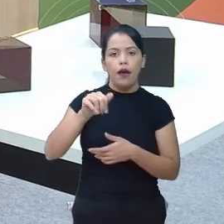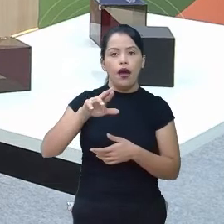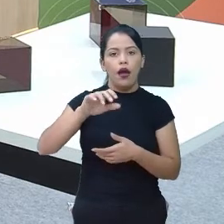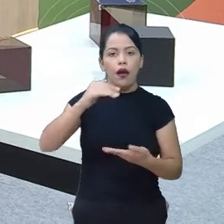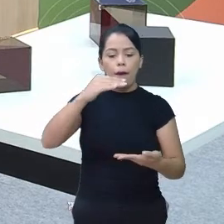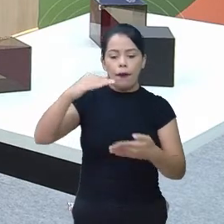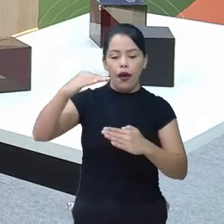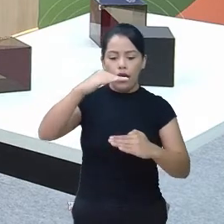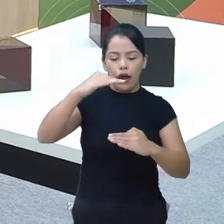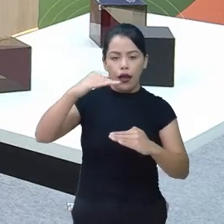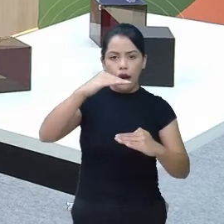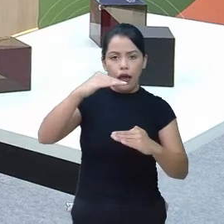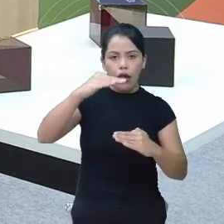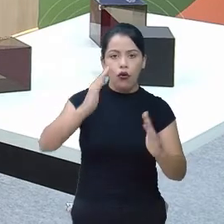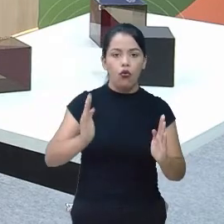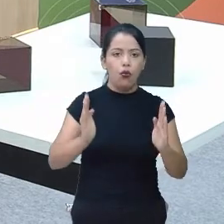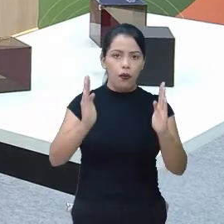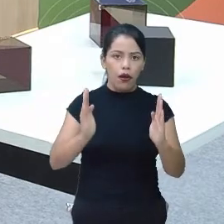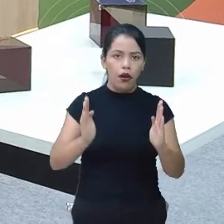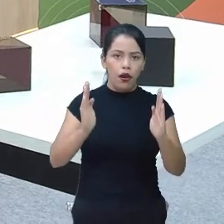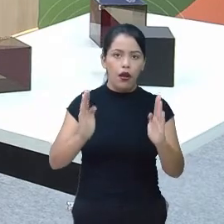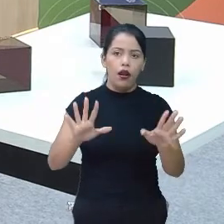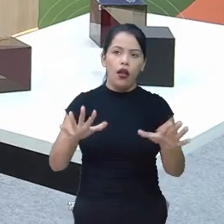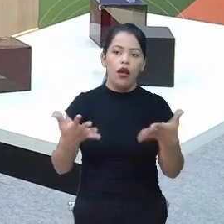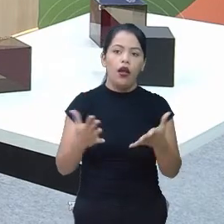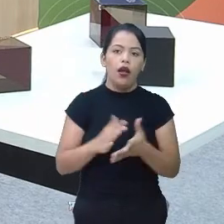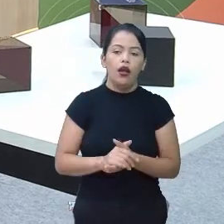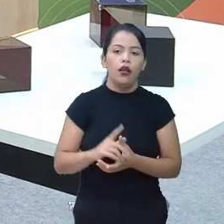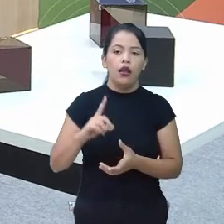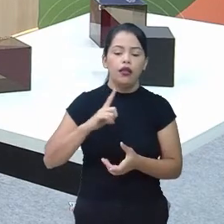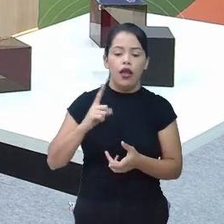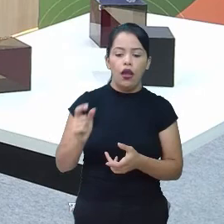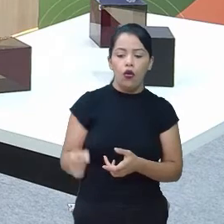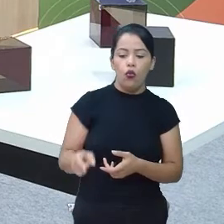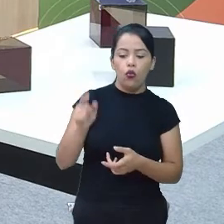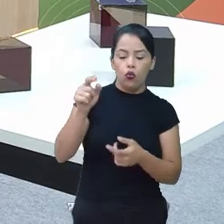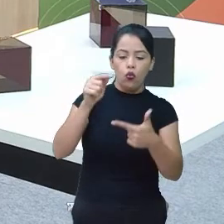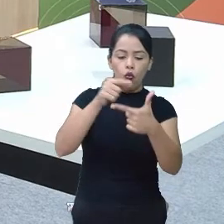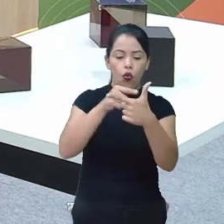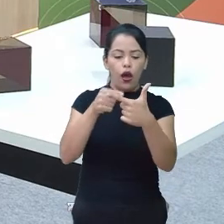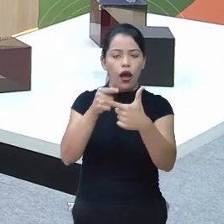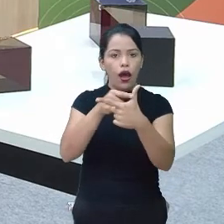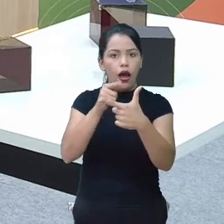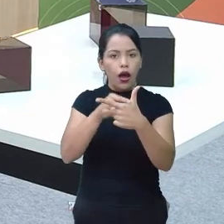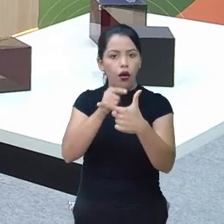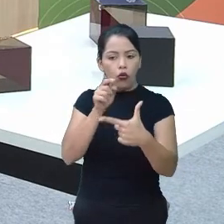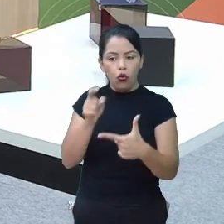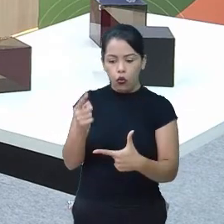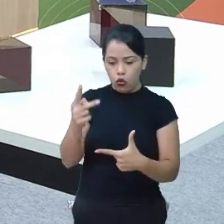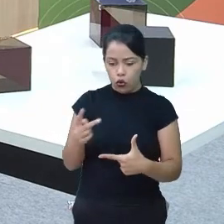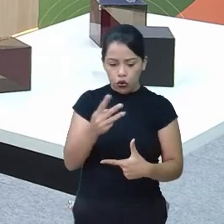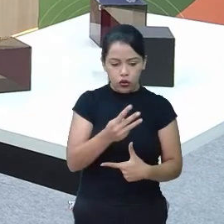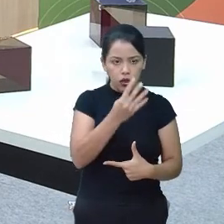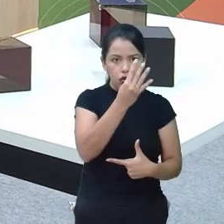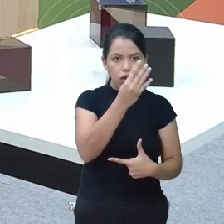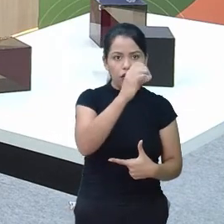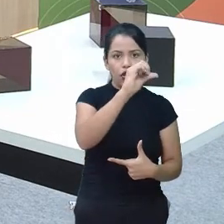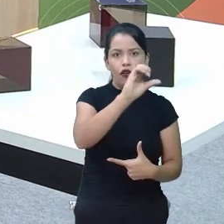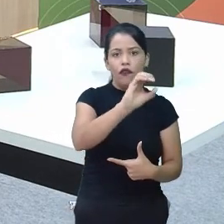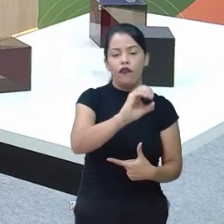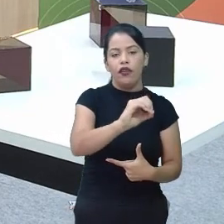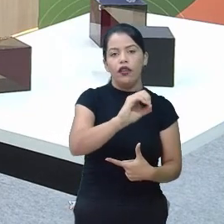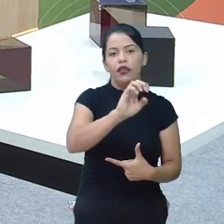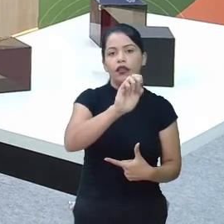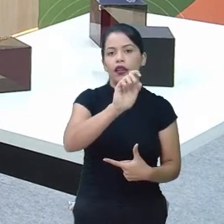coisa obrigatória por causa dos 4 ângulos de 90 graus, tá certo? Mas essa é a única definição para